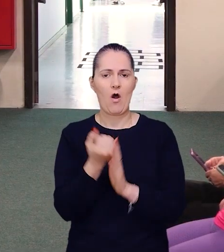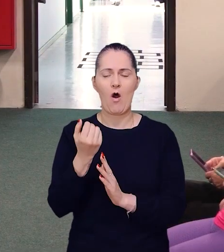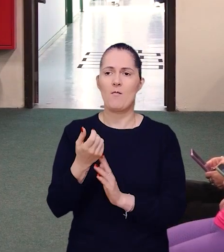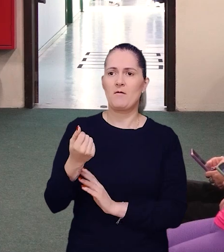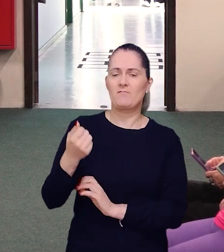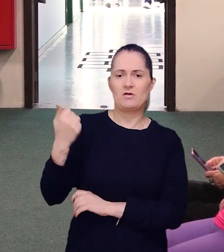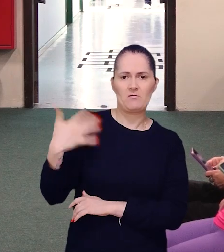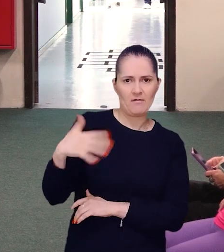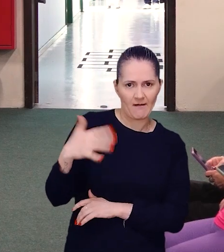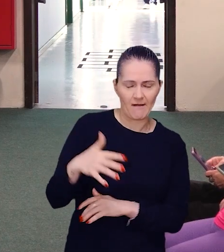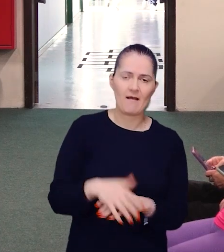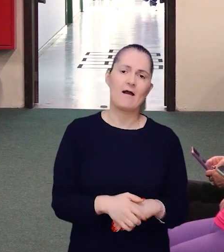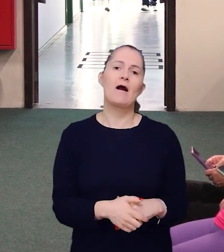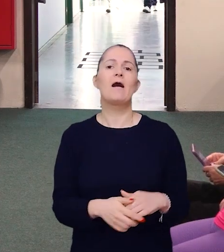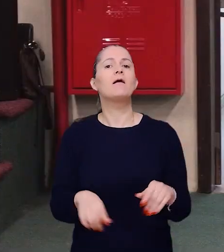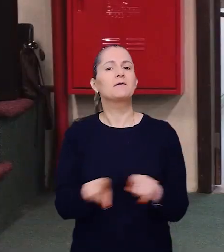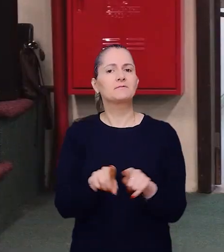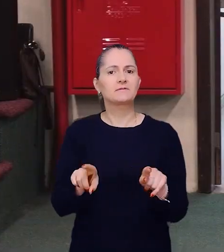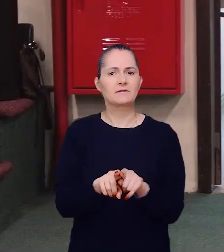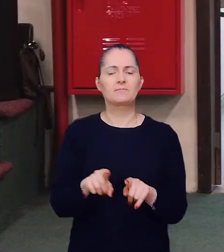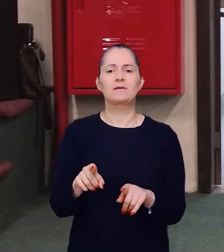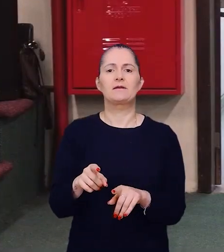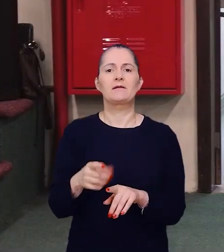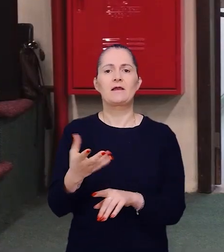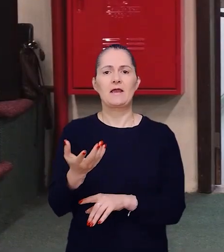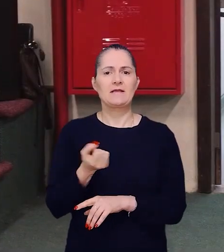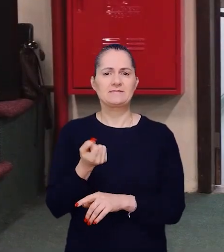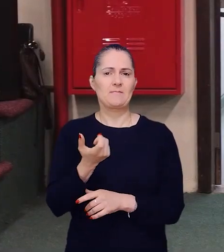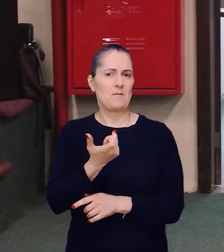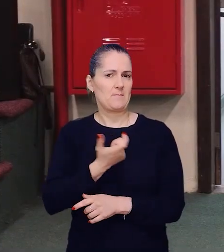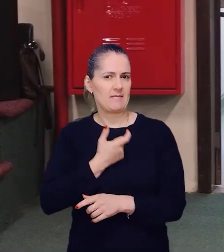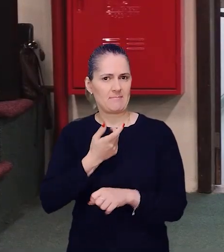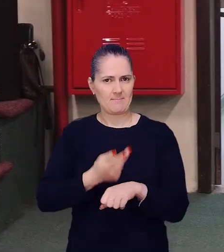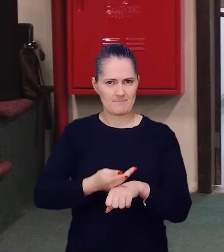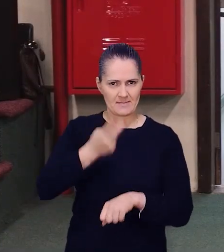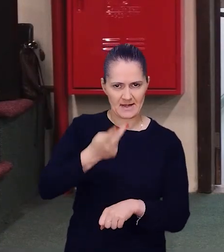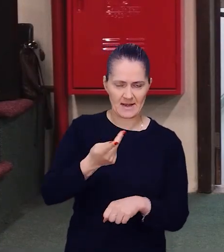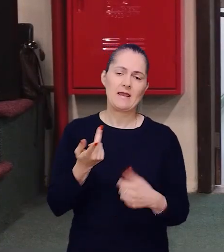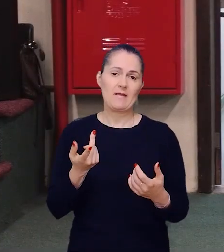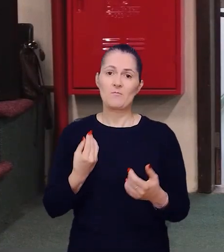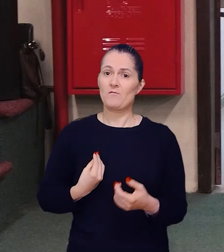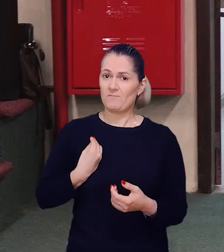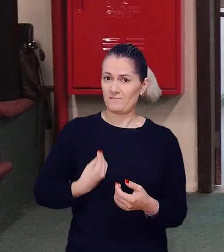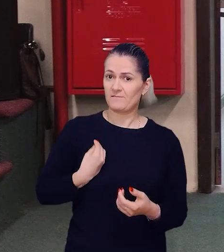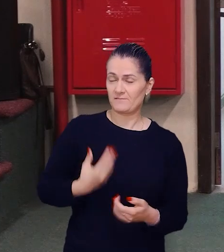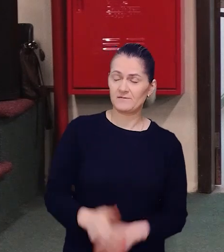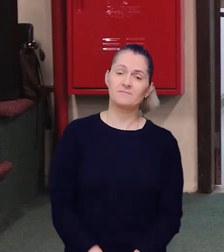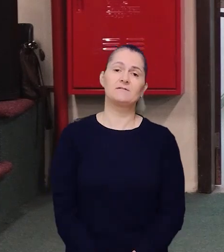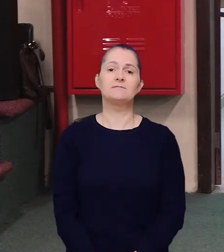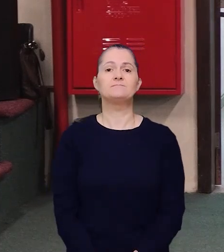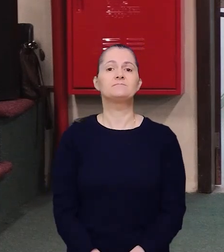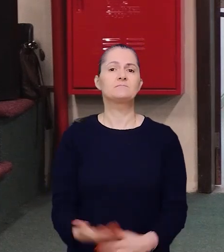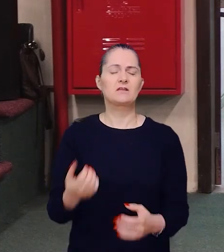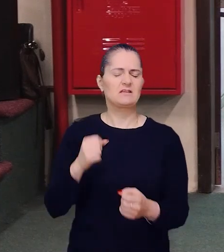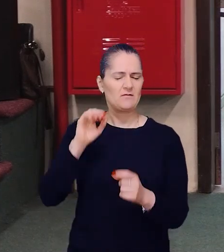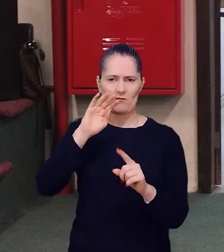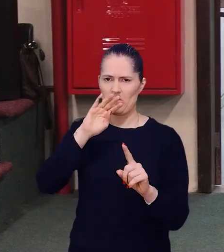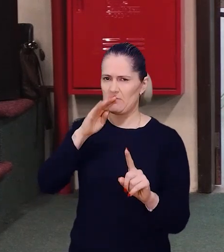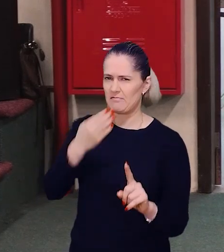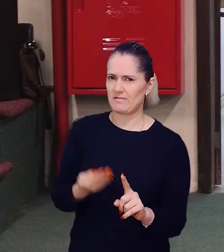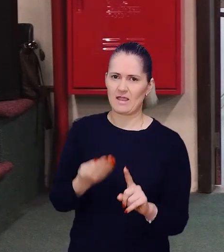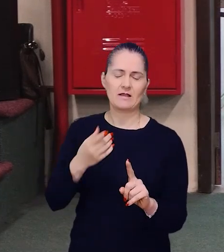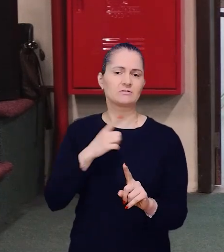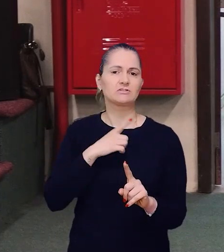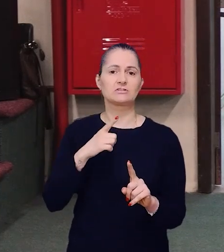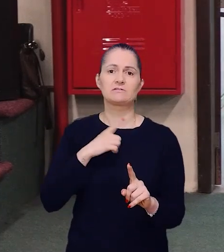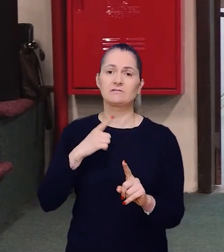seus trabalhos por valores elevados, receberam medalhas e prêmios ainda em vida também, foram